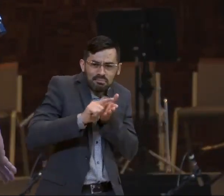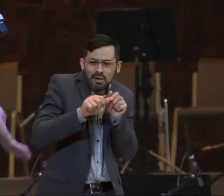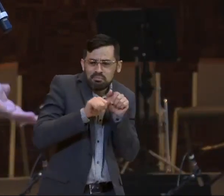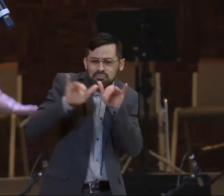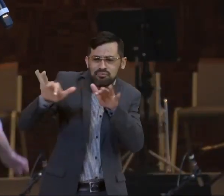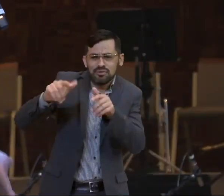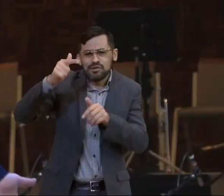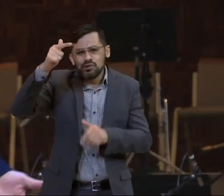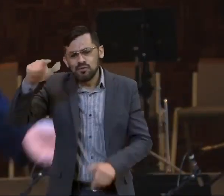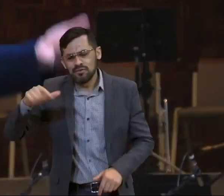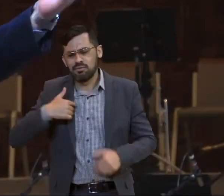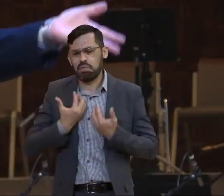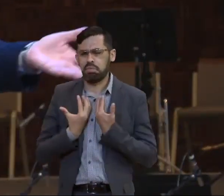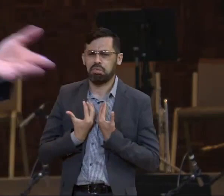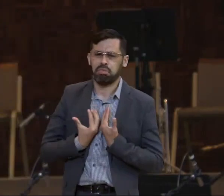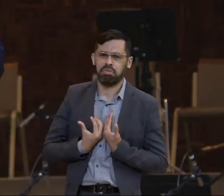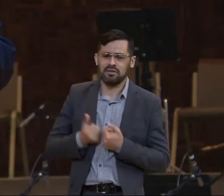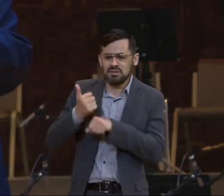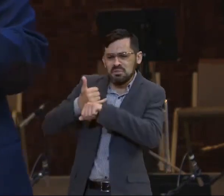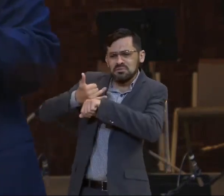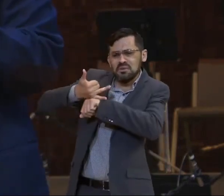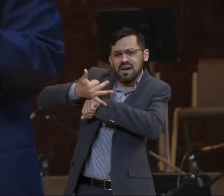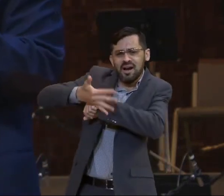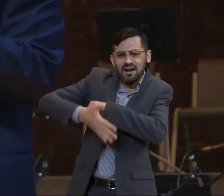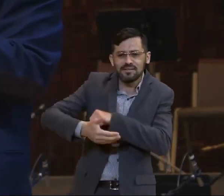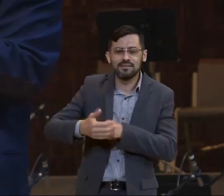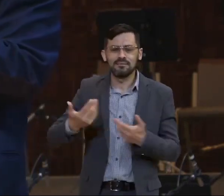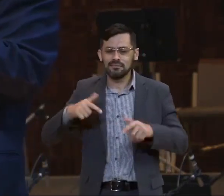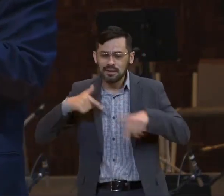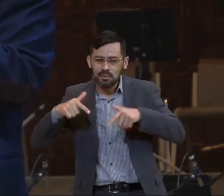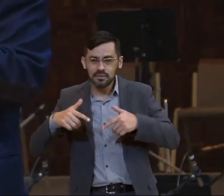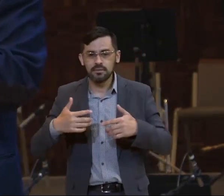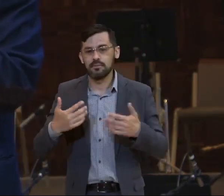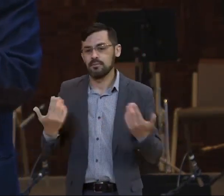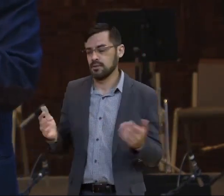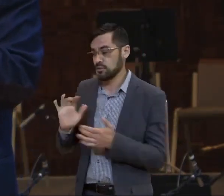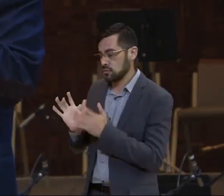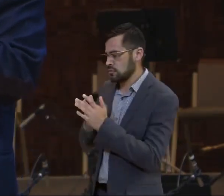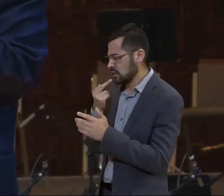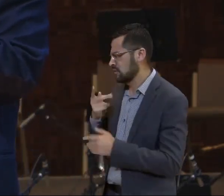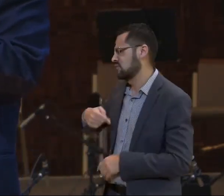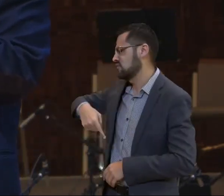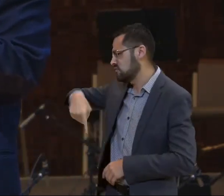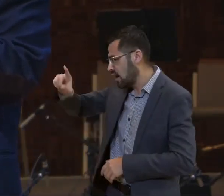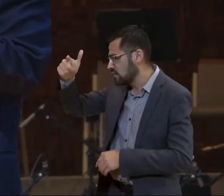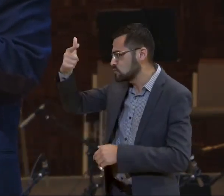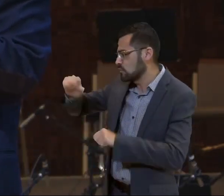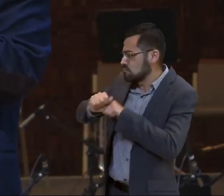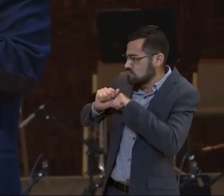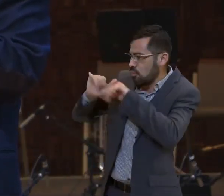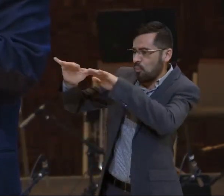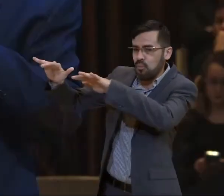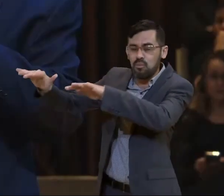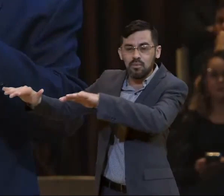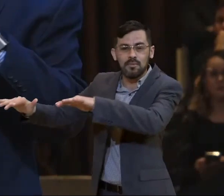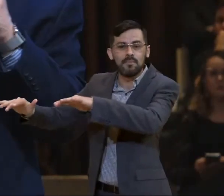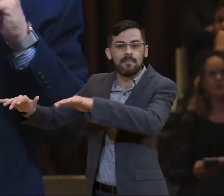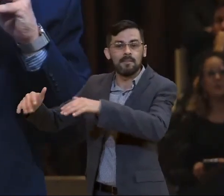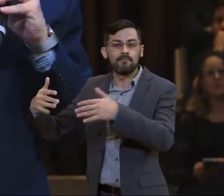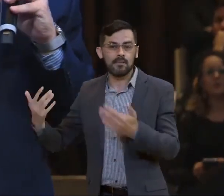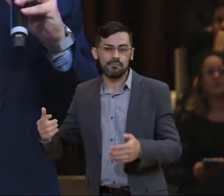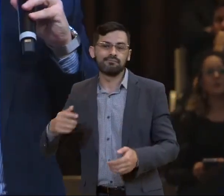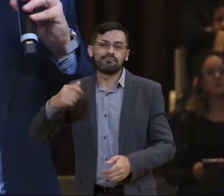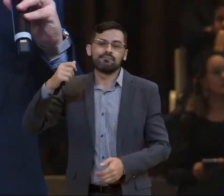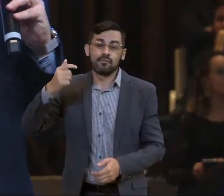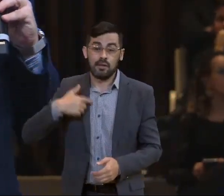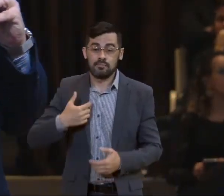de novo, já estou cansado, passei a noite inteira. Vai, Pedro, e lança de novo as redes. Ele